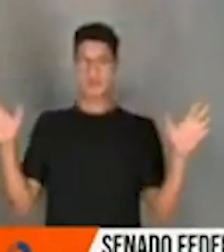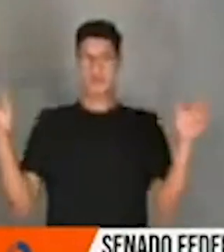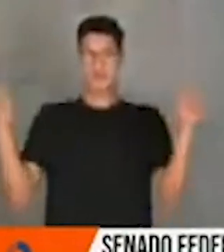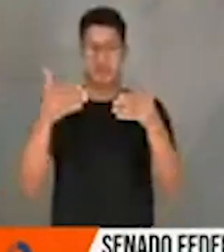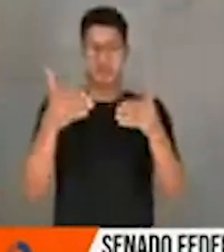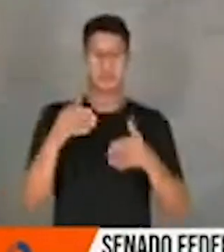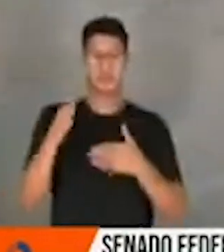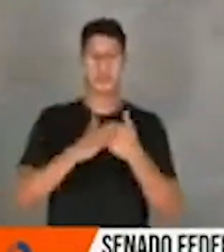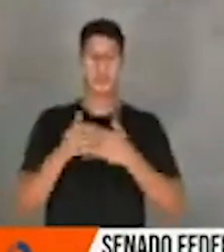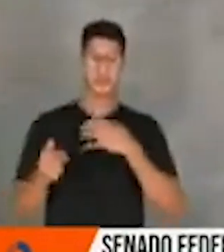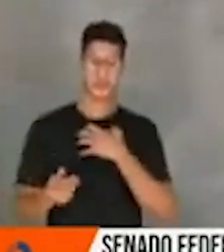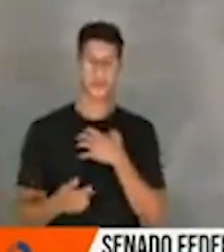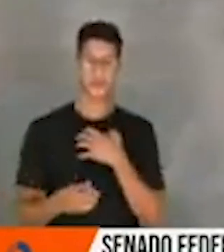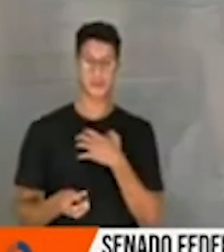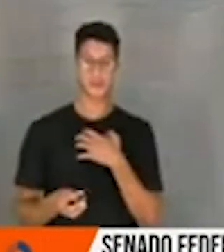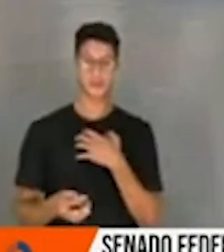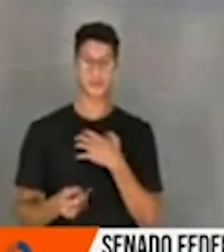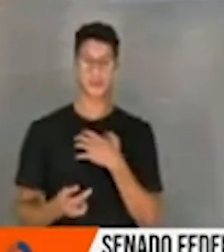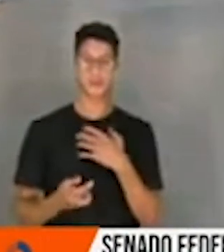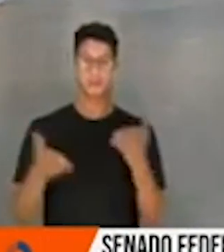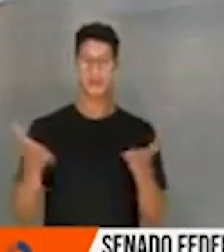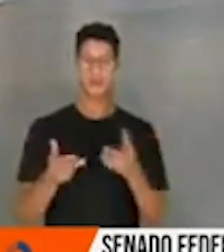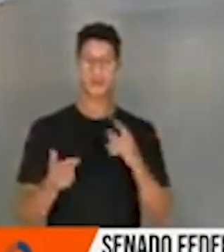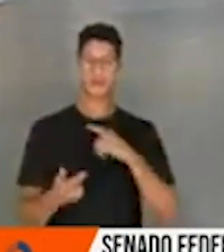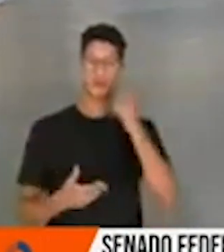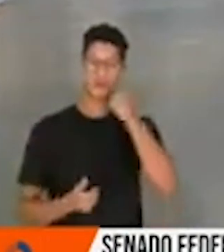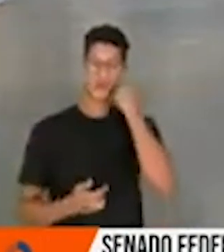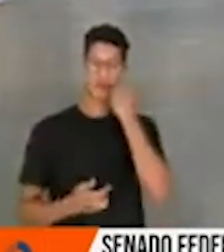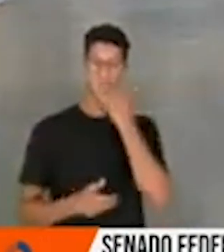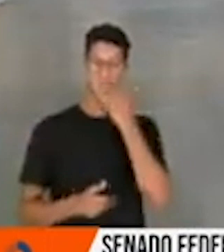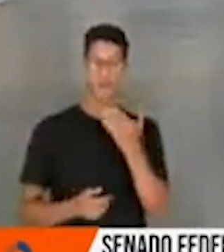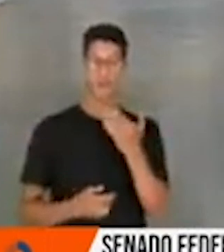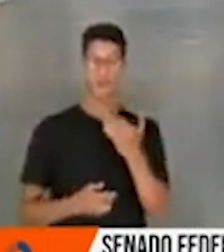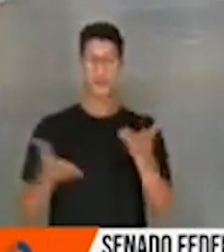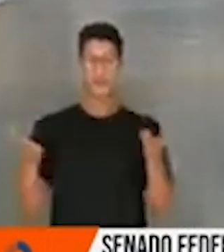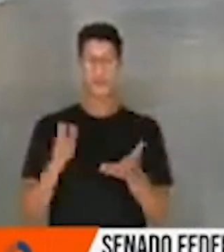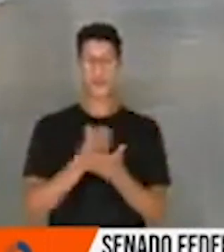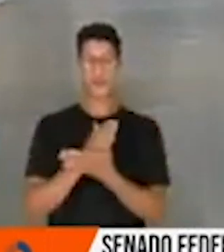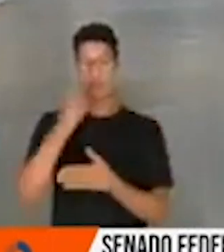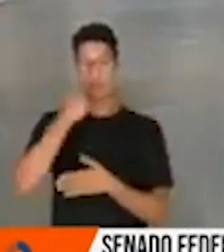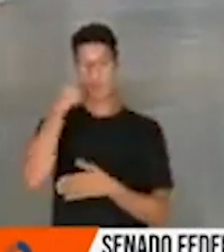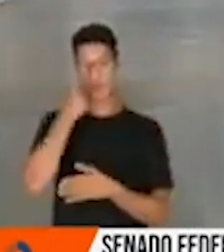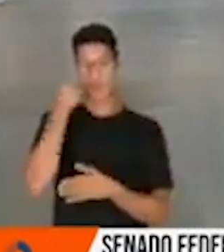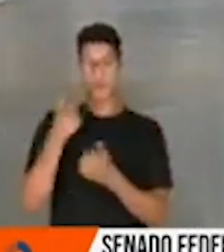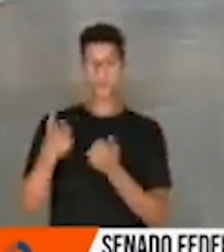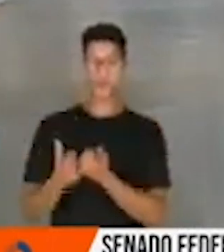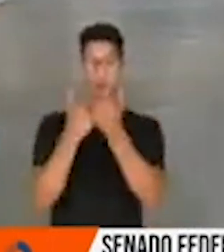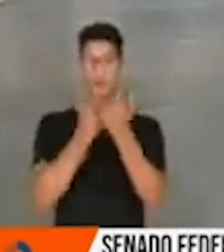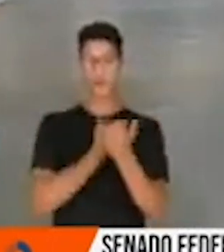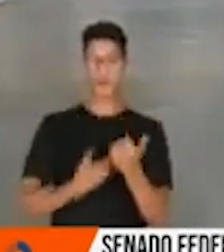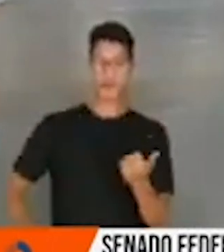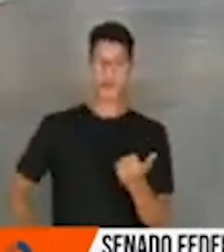tudo quanto é jeito. Hoje, teve senador que pediu até... Hoje, alguns senadores que apoiam o